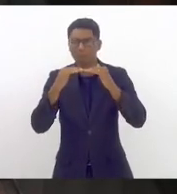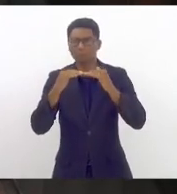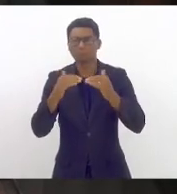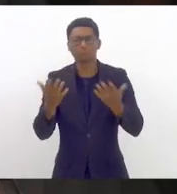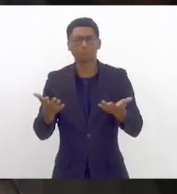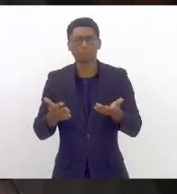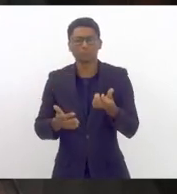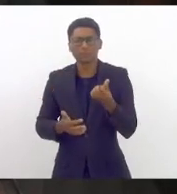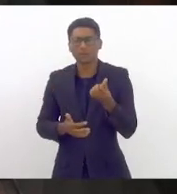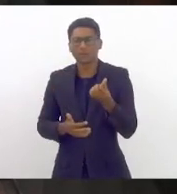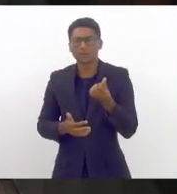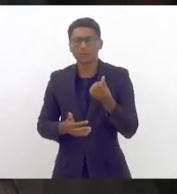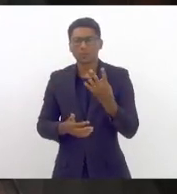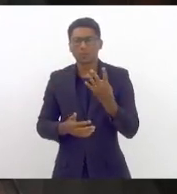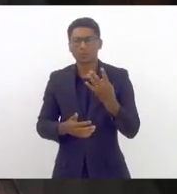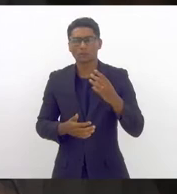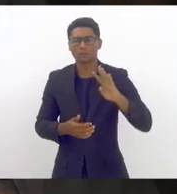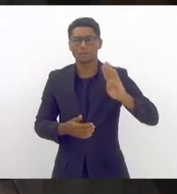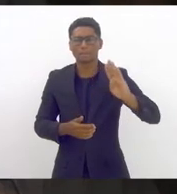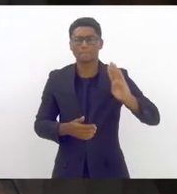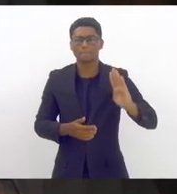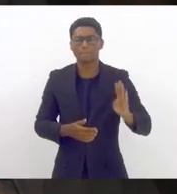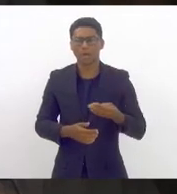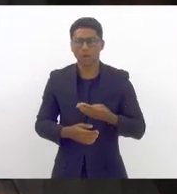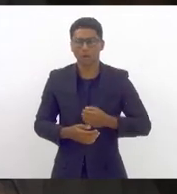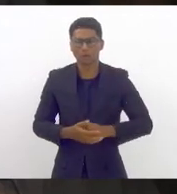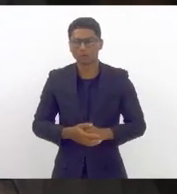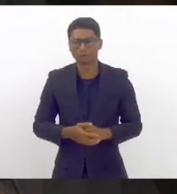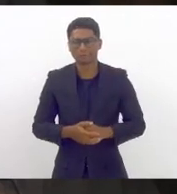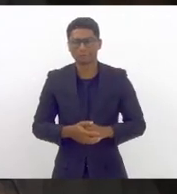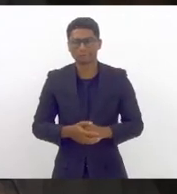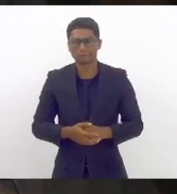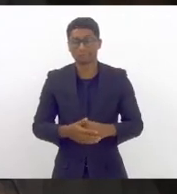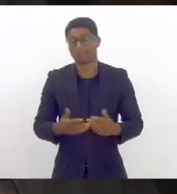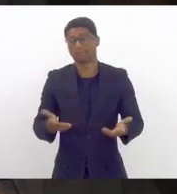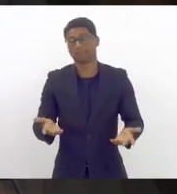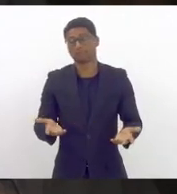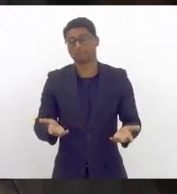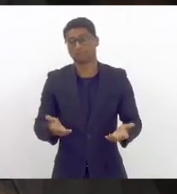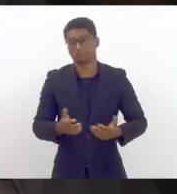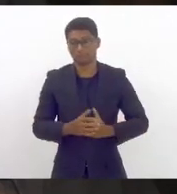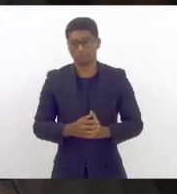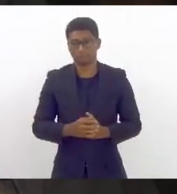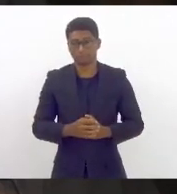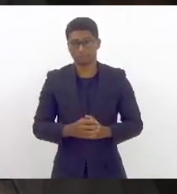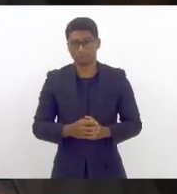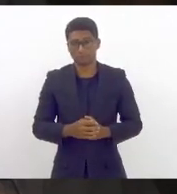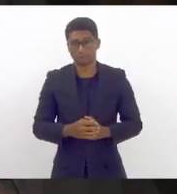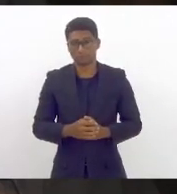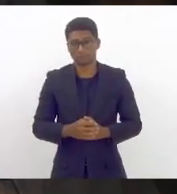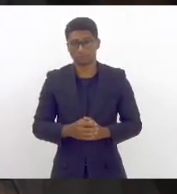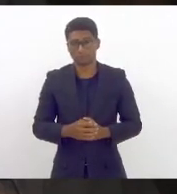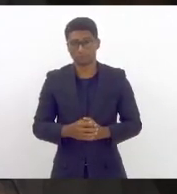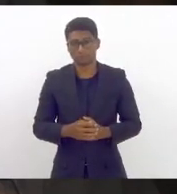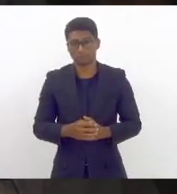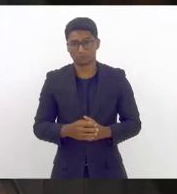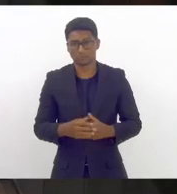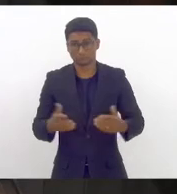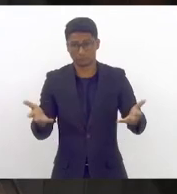64 bilhões por via de consequência estamos